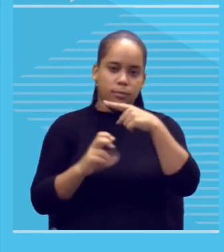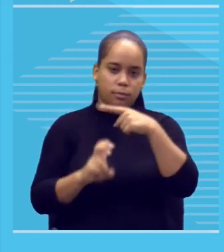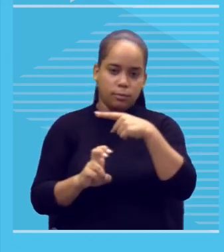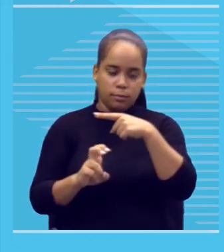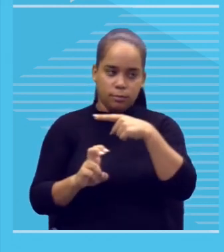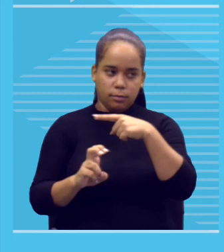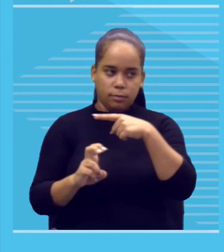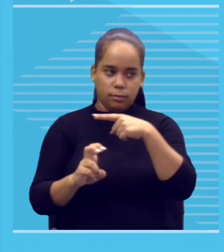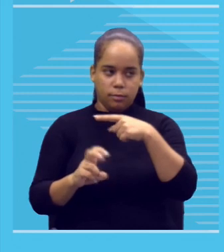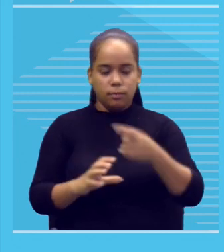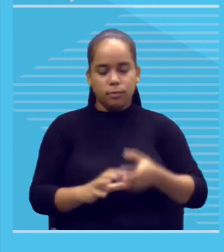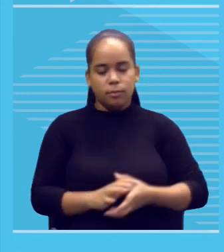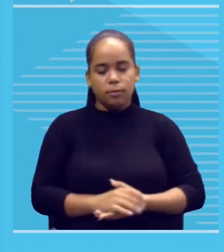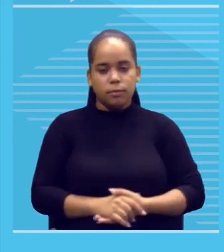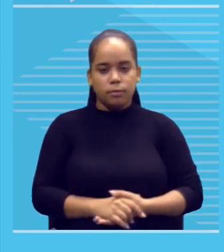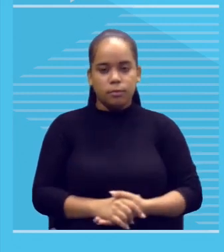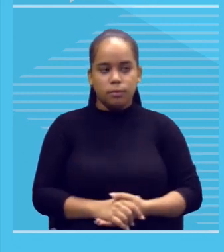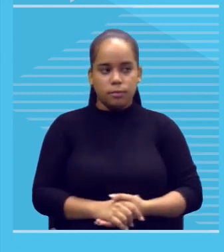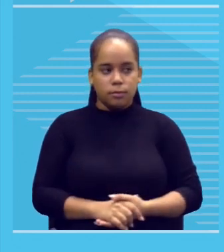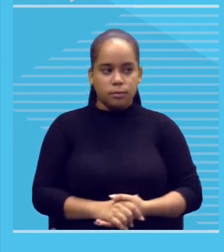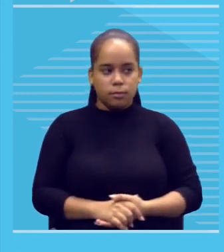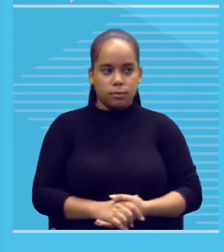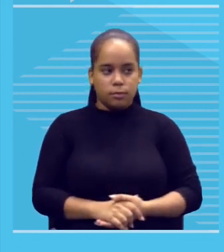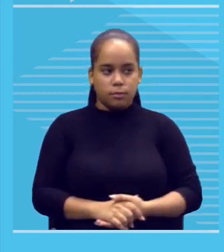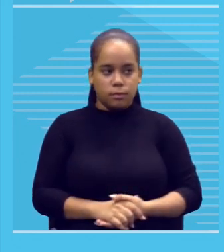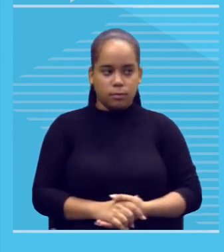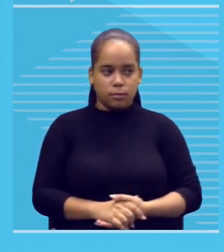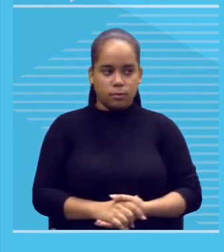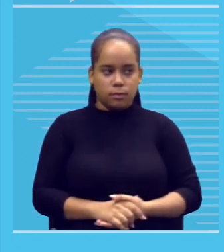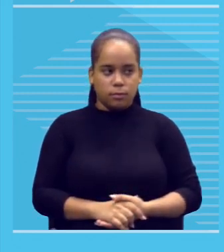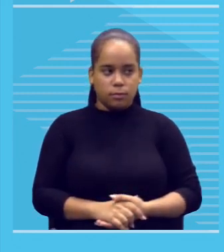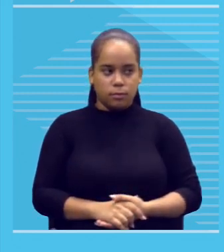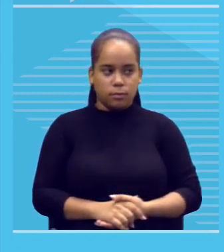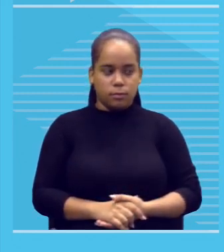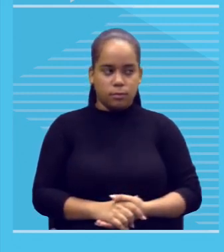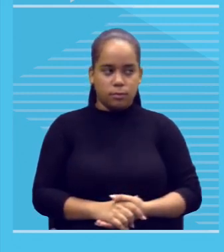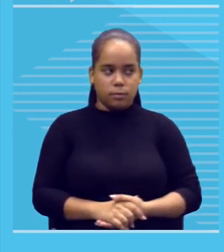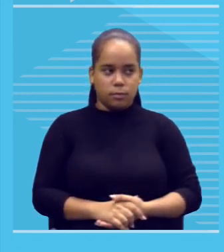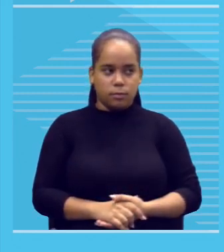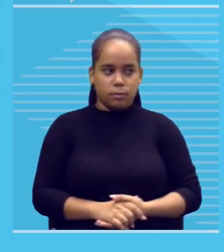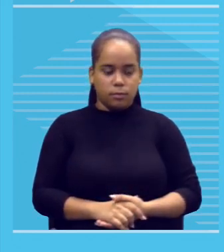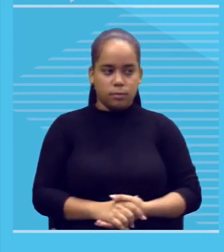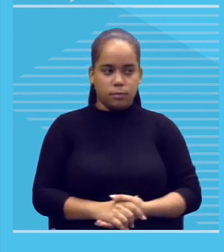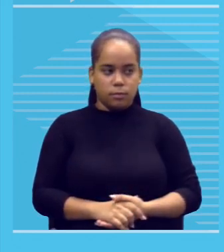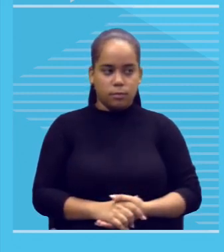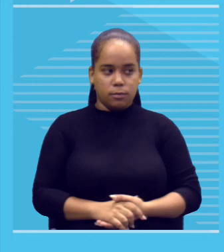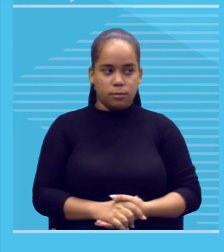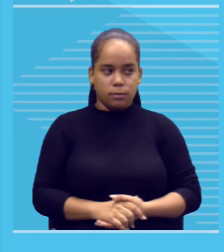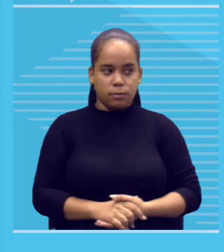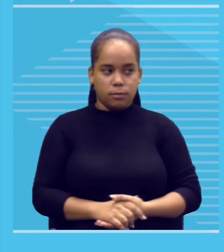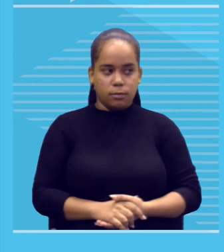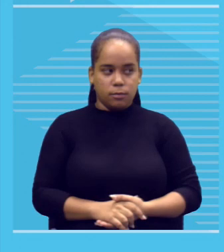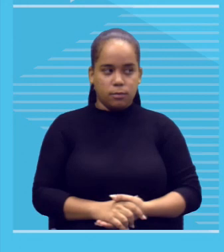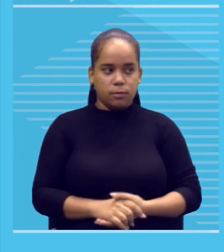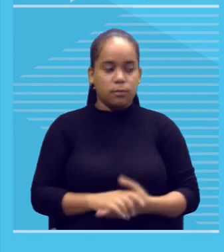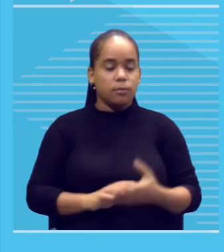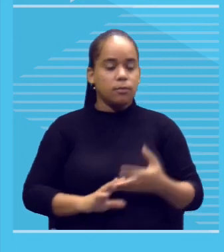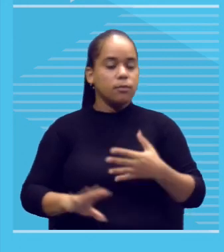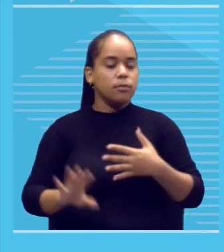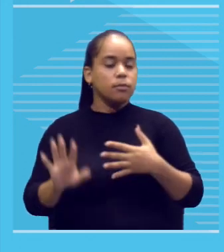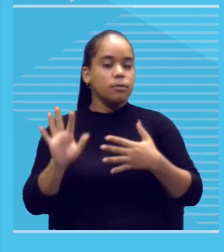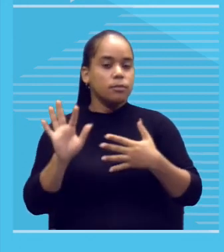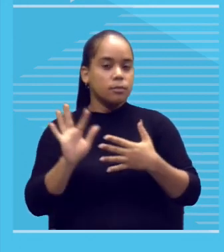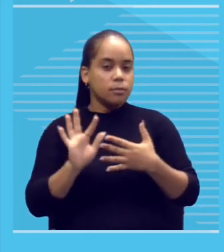por 2 e dividir por 5 olha aí ó e a letra